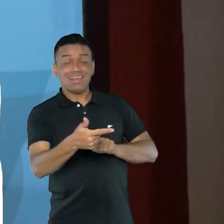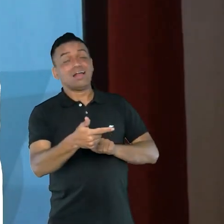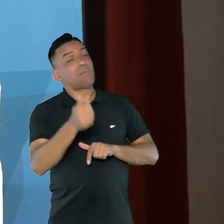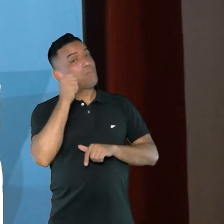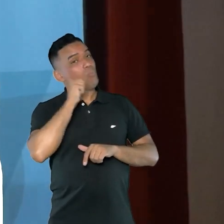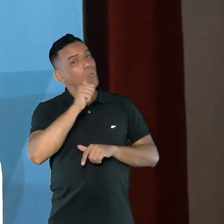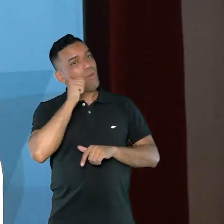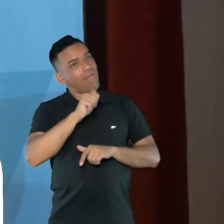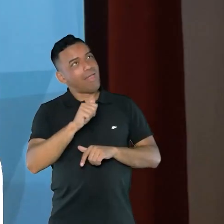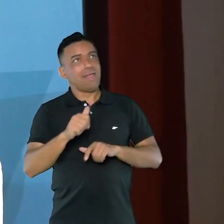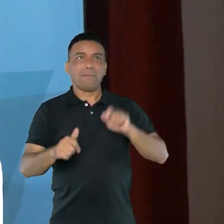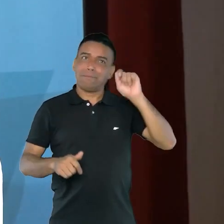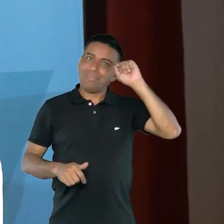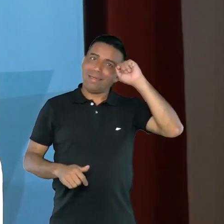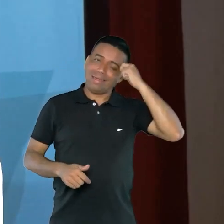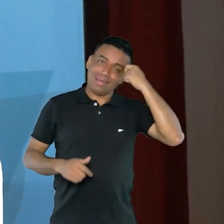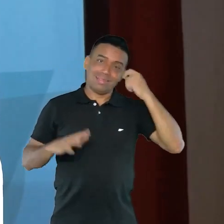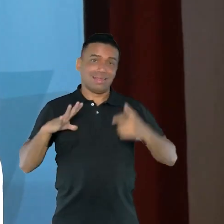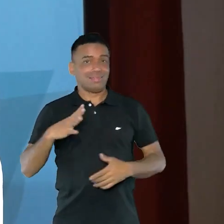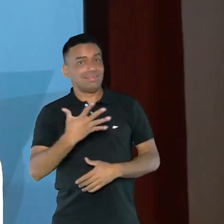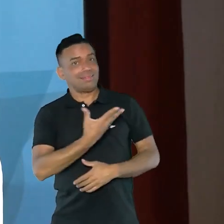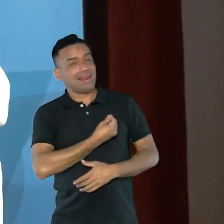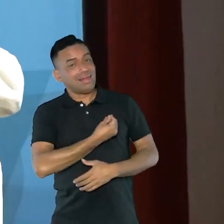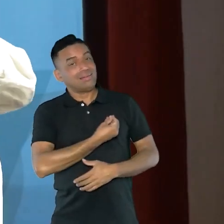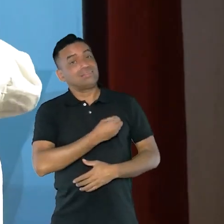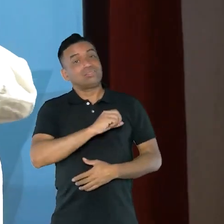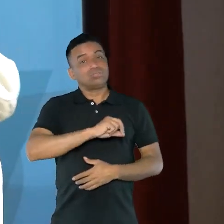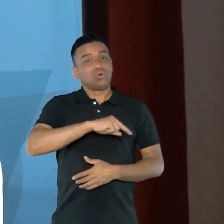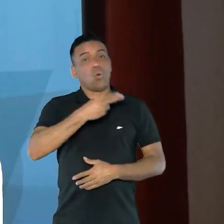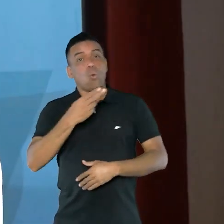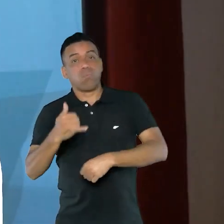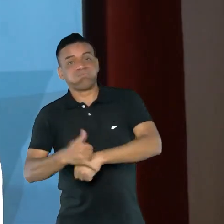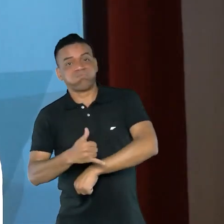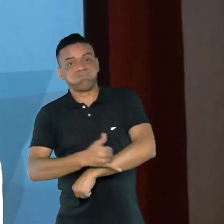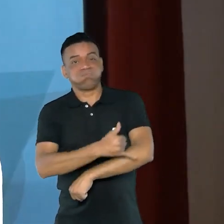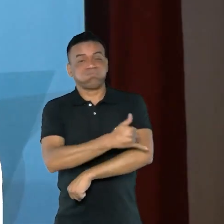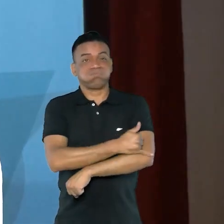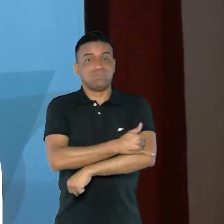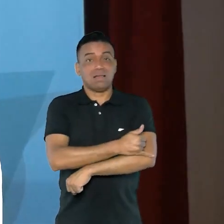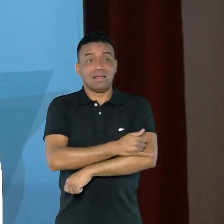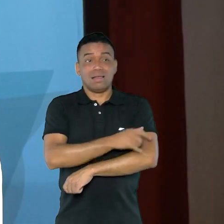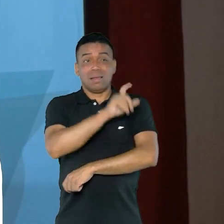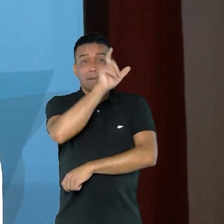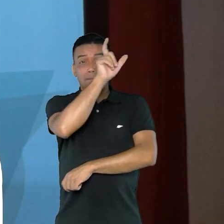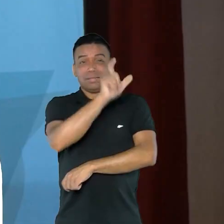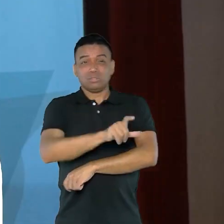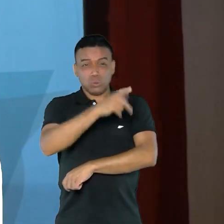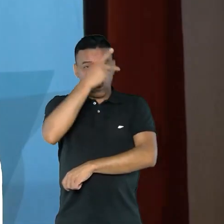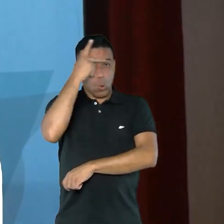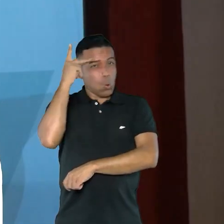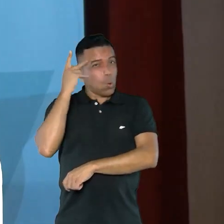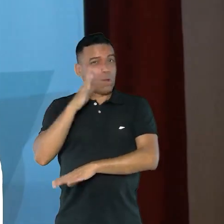branca, ou uma pessoa trans, ou uma pessoa gorda, né? Alguém que de alguma maneira saísse desse